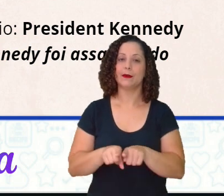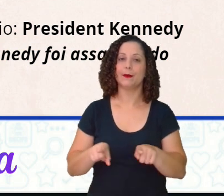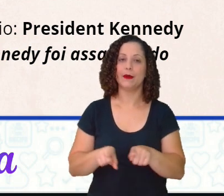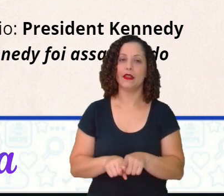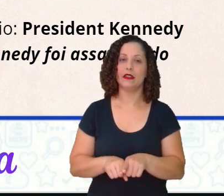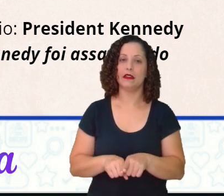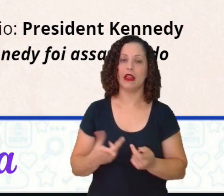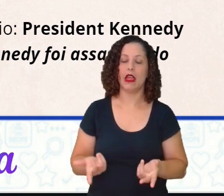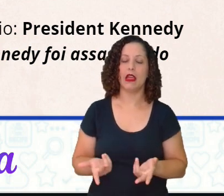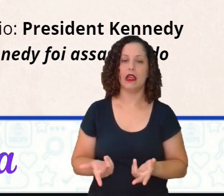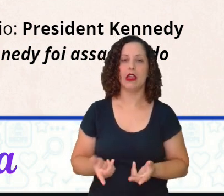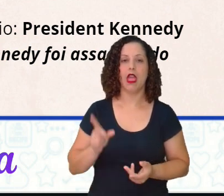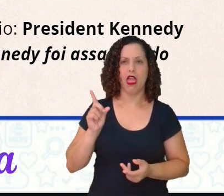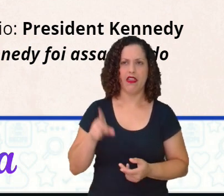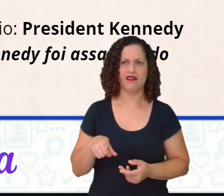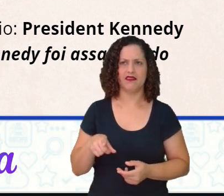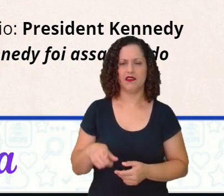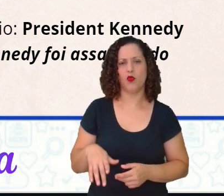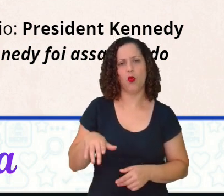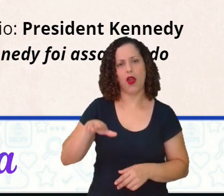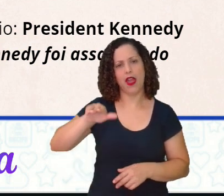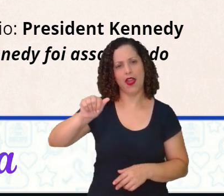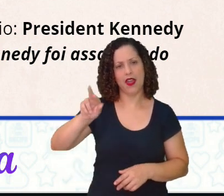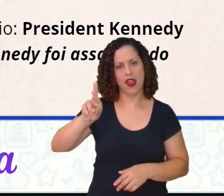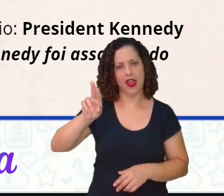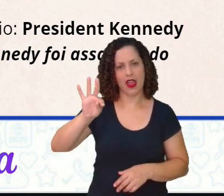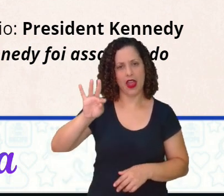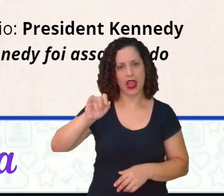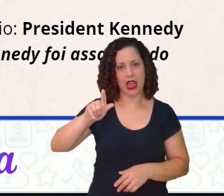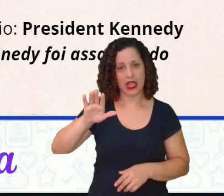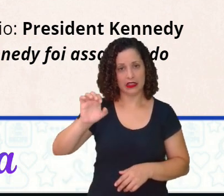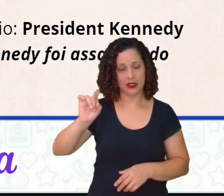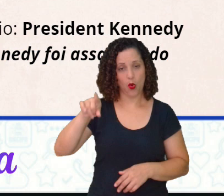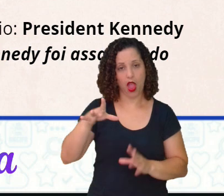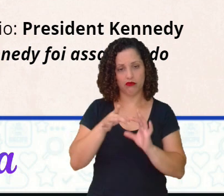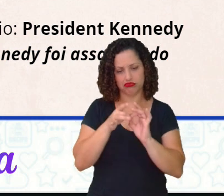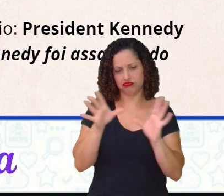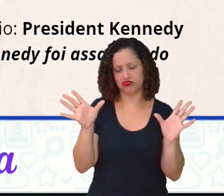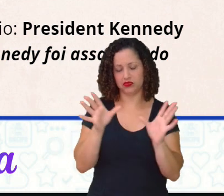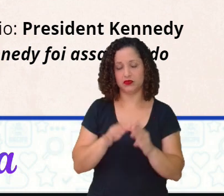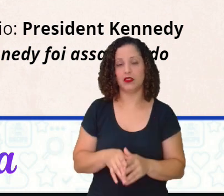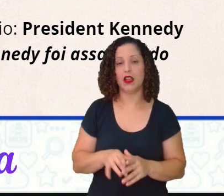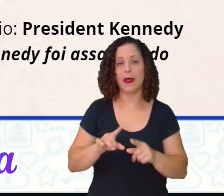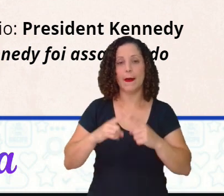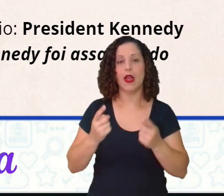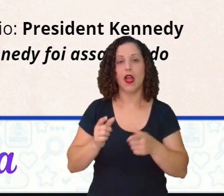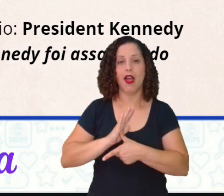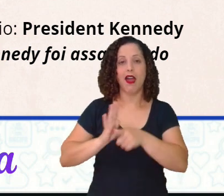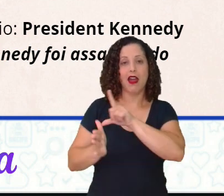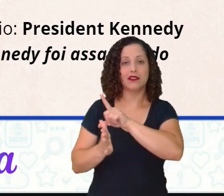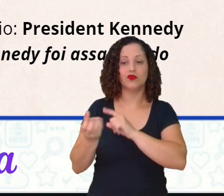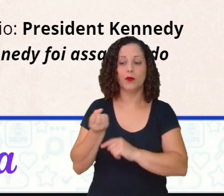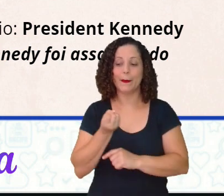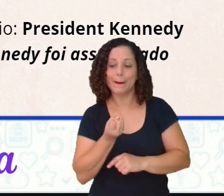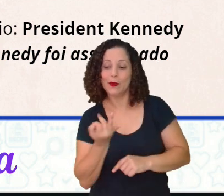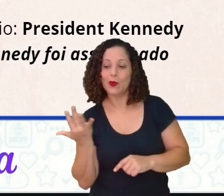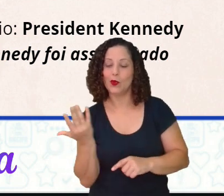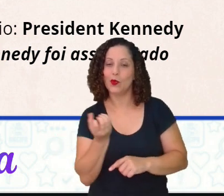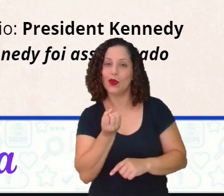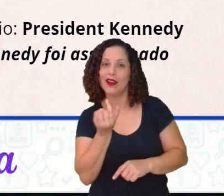reforçando, é facultativo, tá? Antes de substantivo no plural, usados com sentido